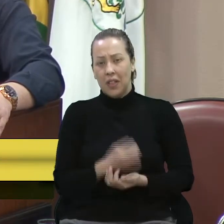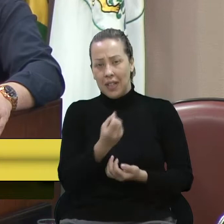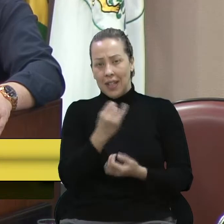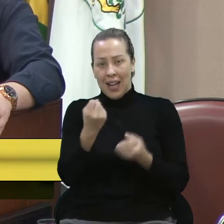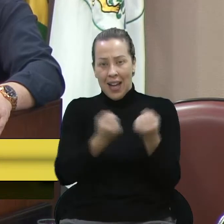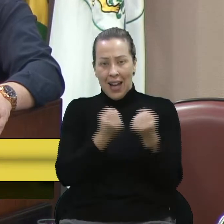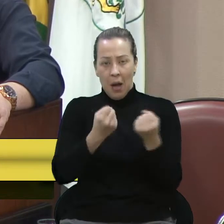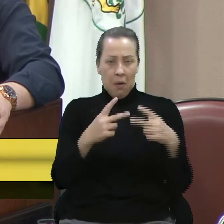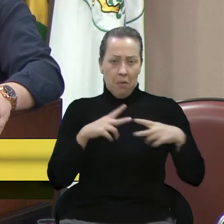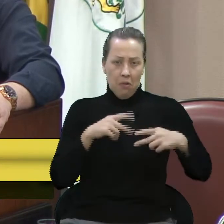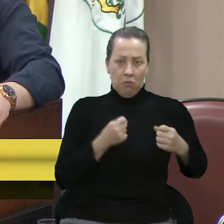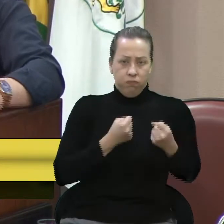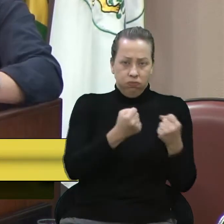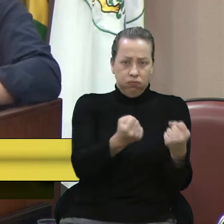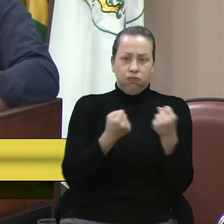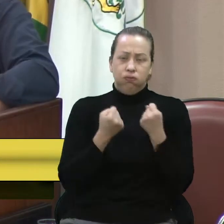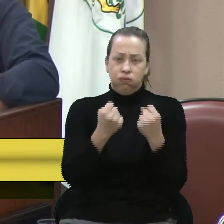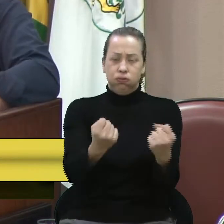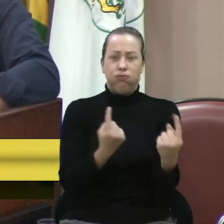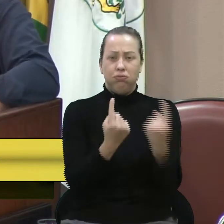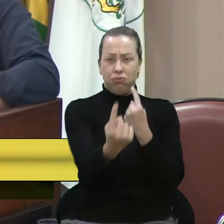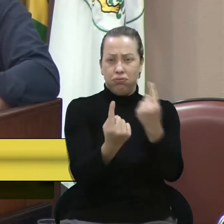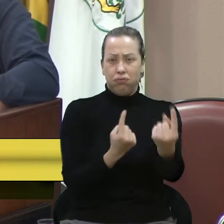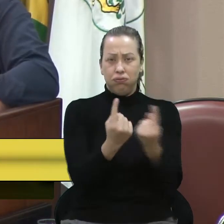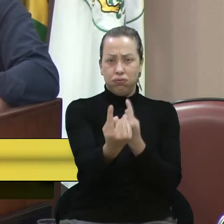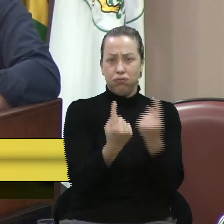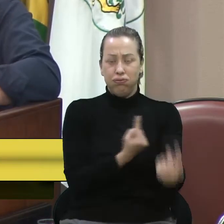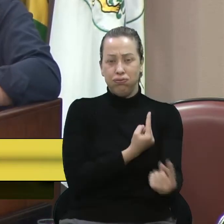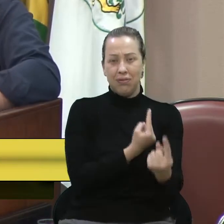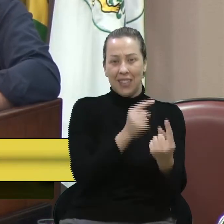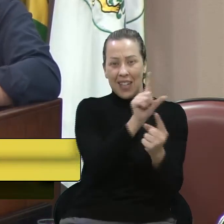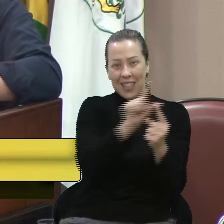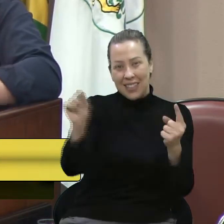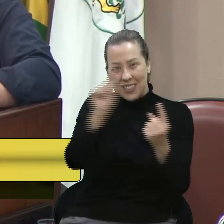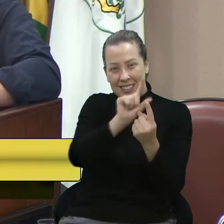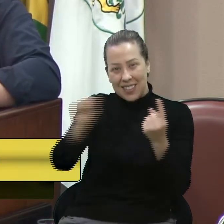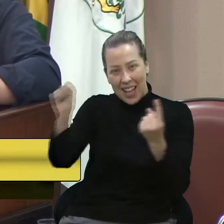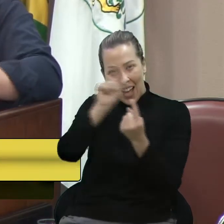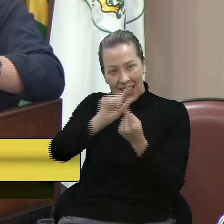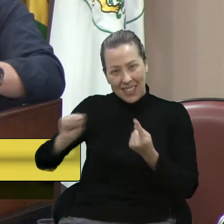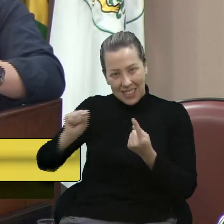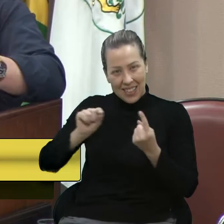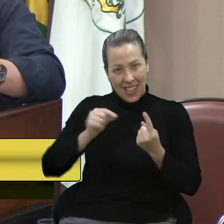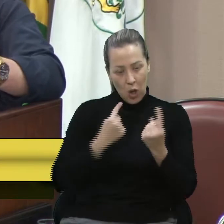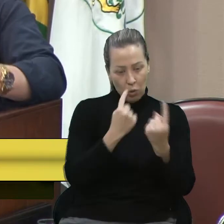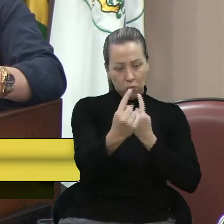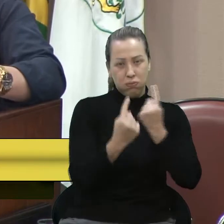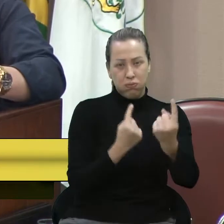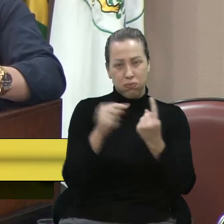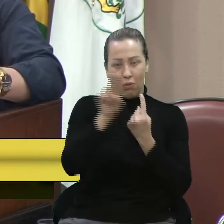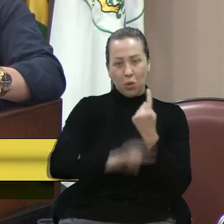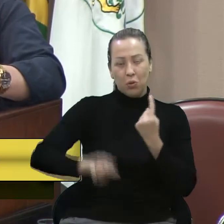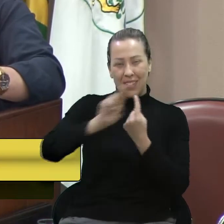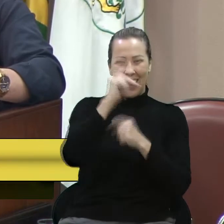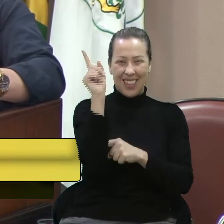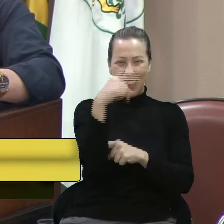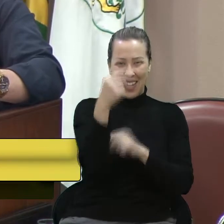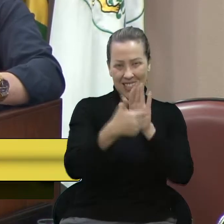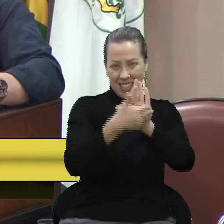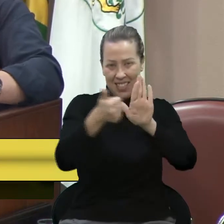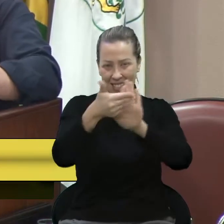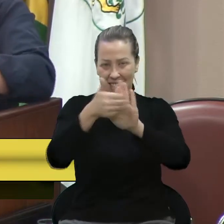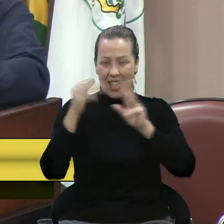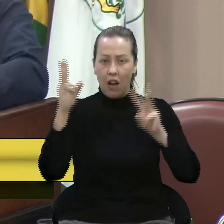carros particulares, né, saindo essas vans e os táxis dos corredores, das vias deles,